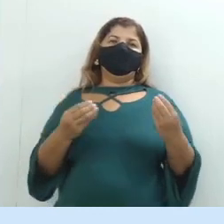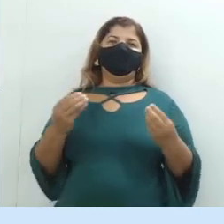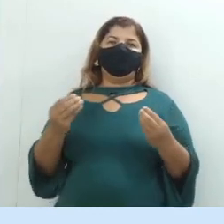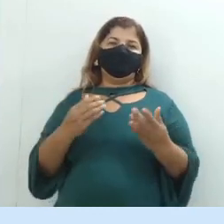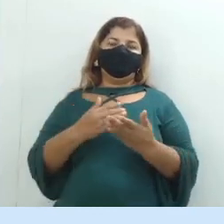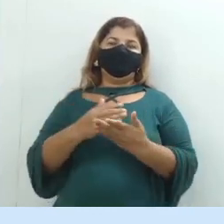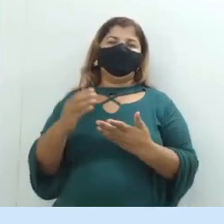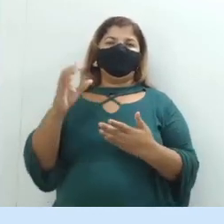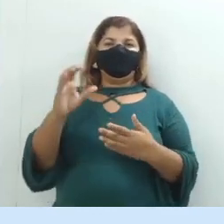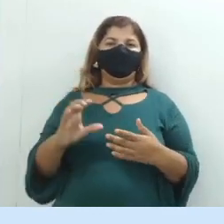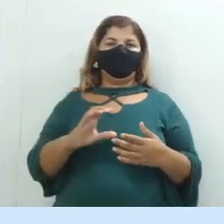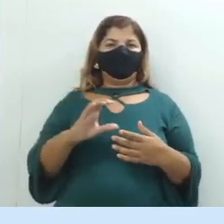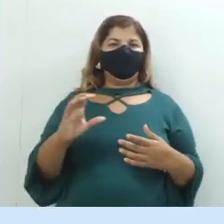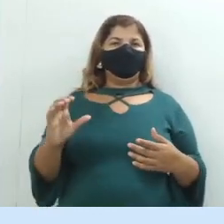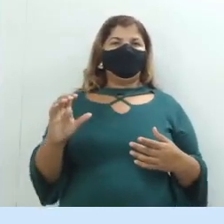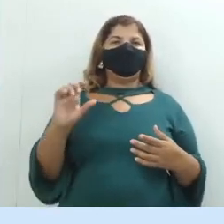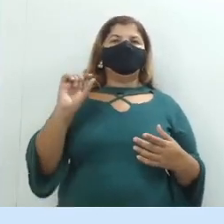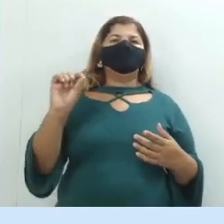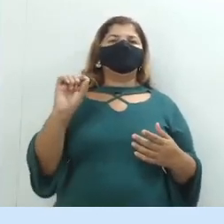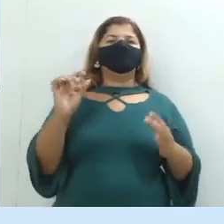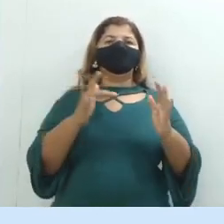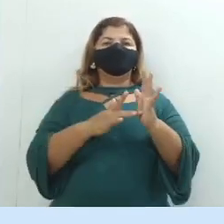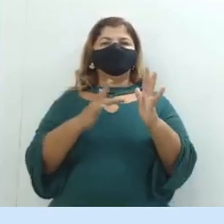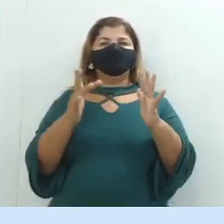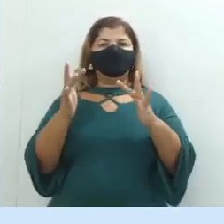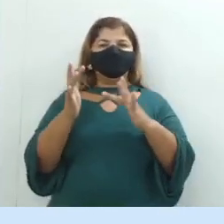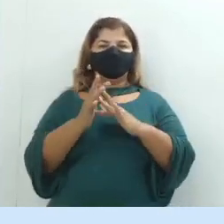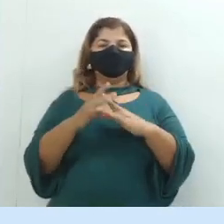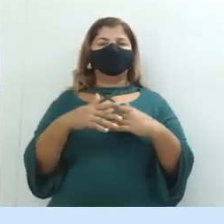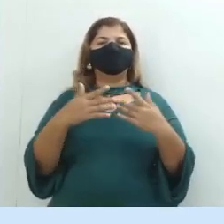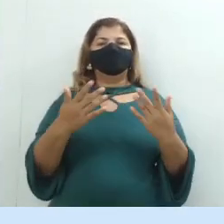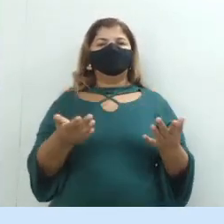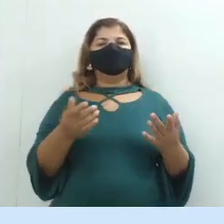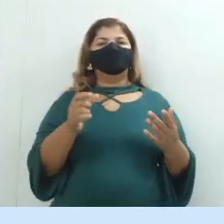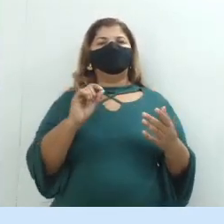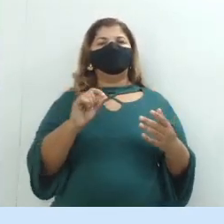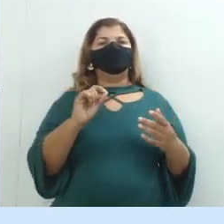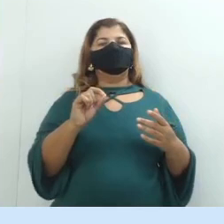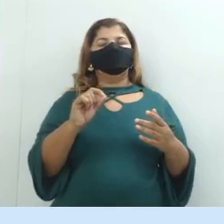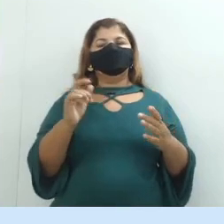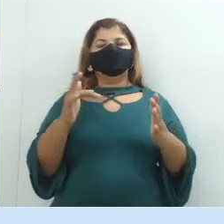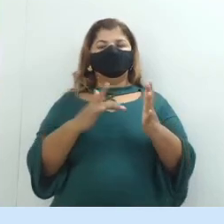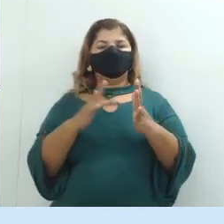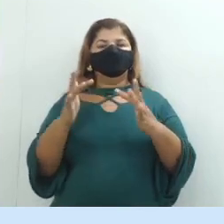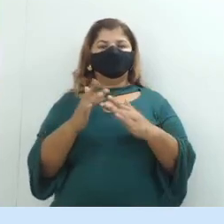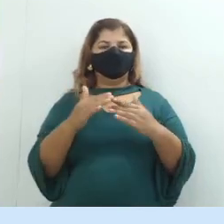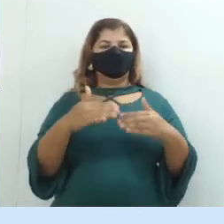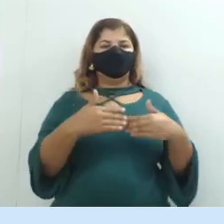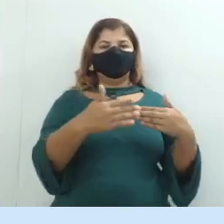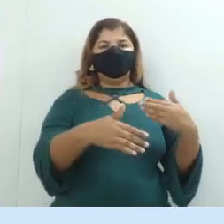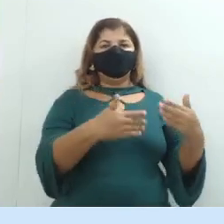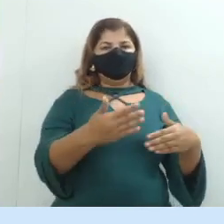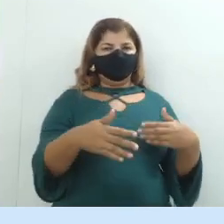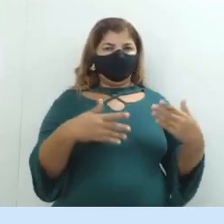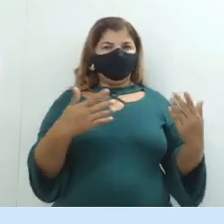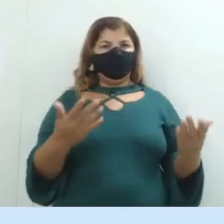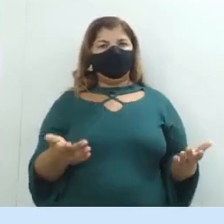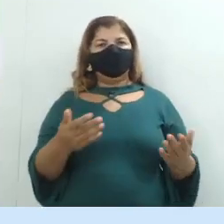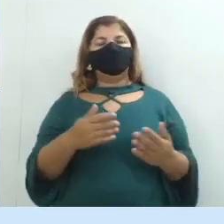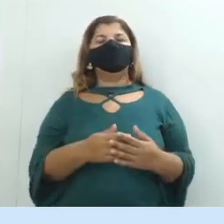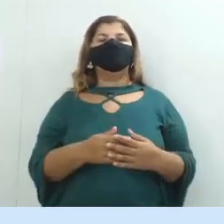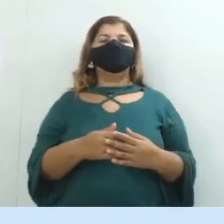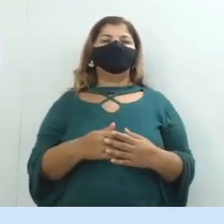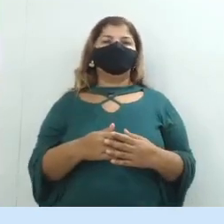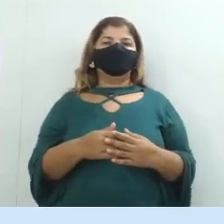o cristianismo? O que é que disse Jesus? O que é que diziam os contemporâneos de Cristo? Ir até as fontes.